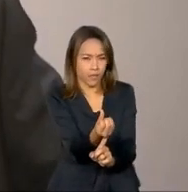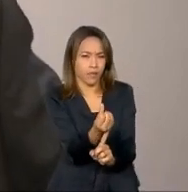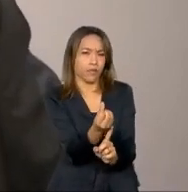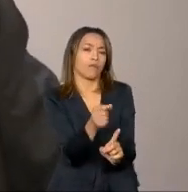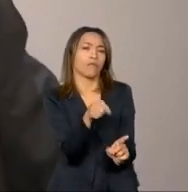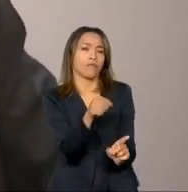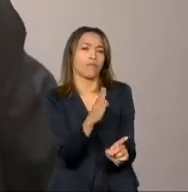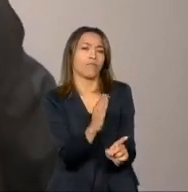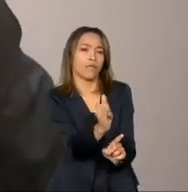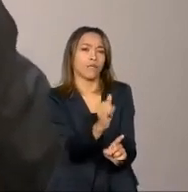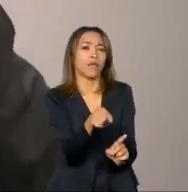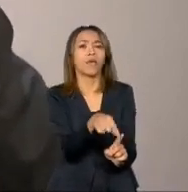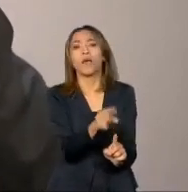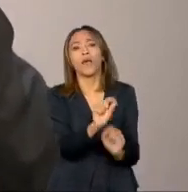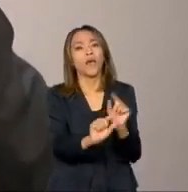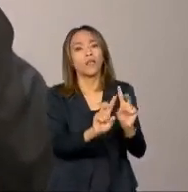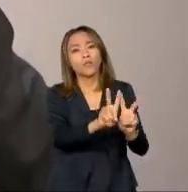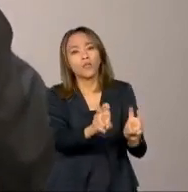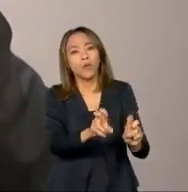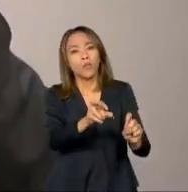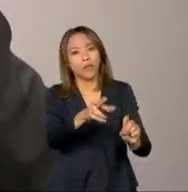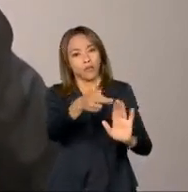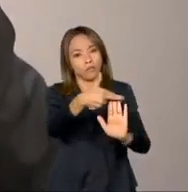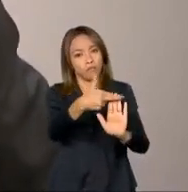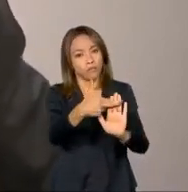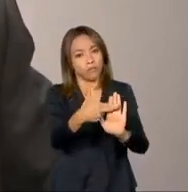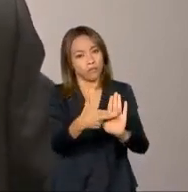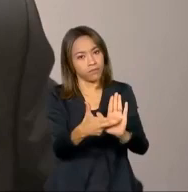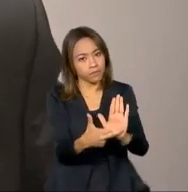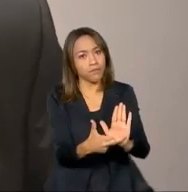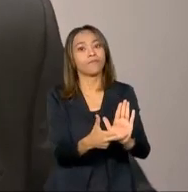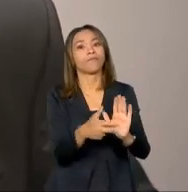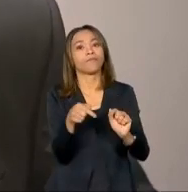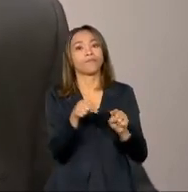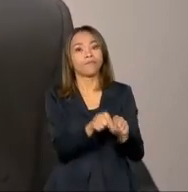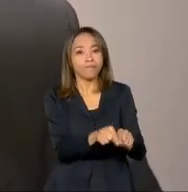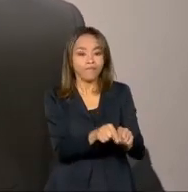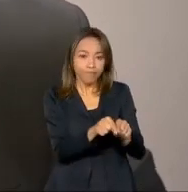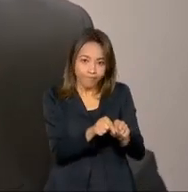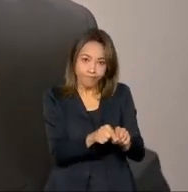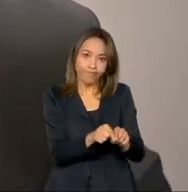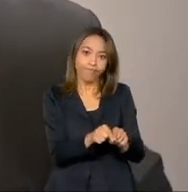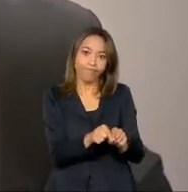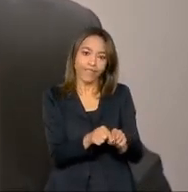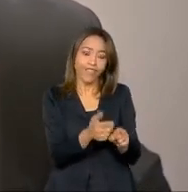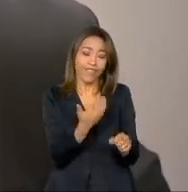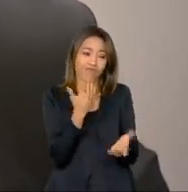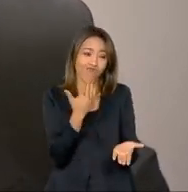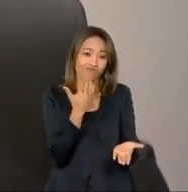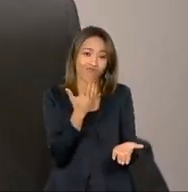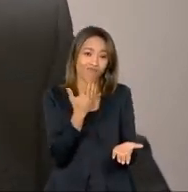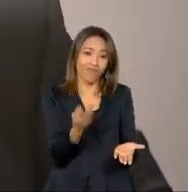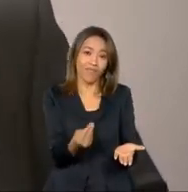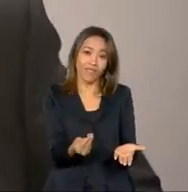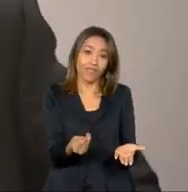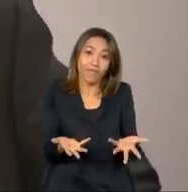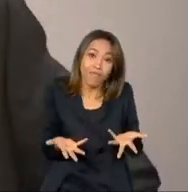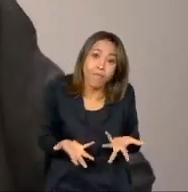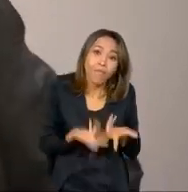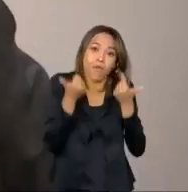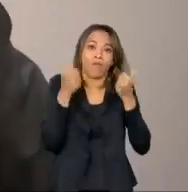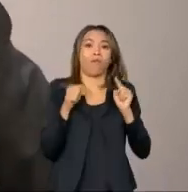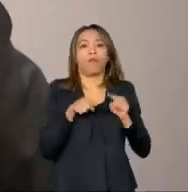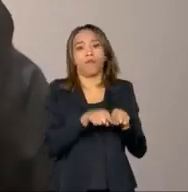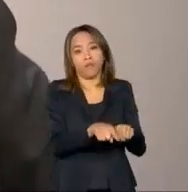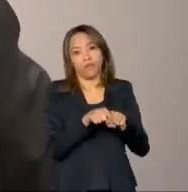só questão regulatória. Questão regulatória ineficiente. Então, se a gente conseguir melhorar